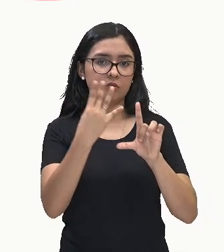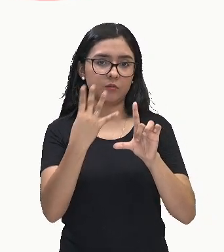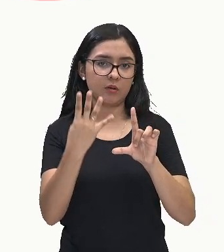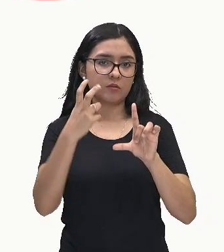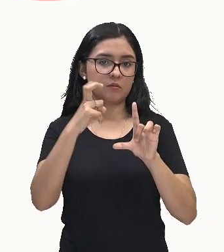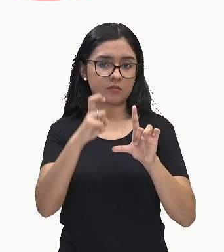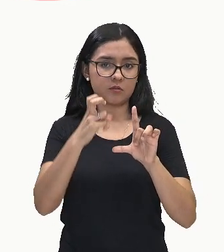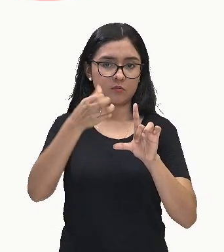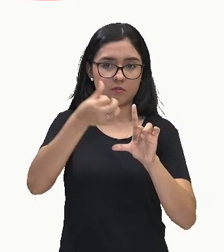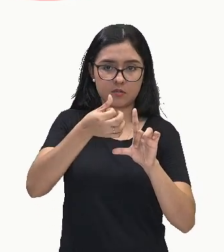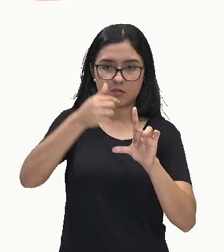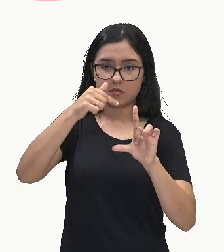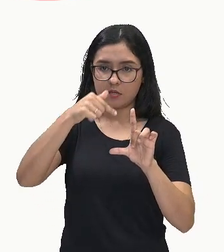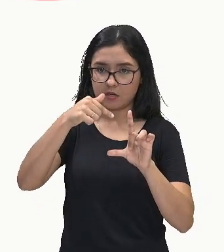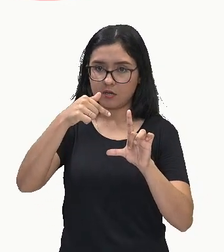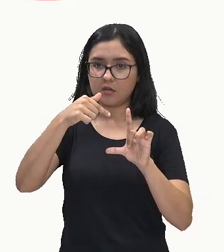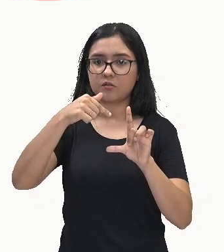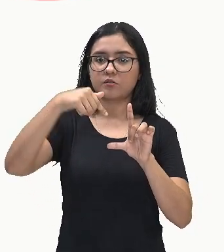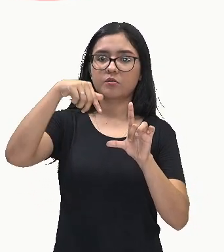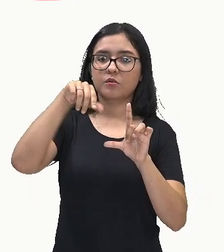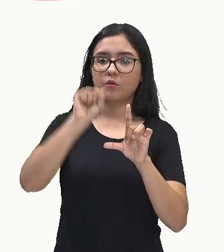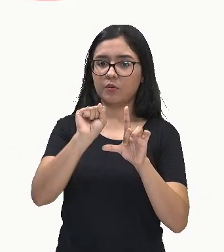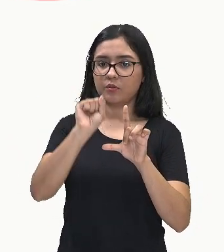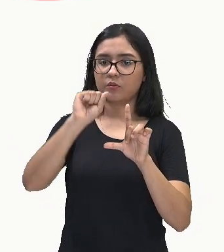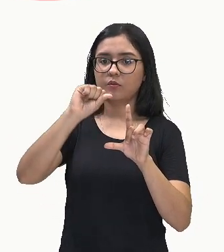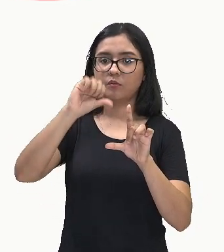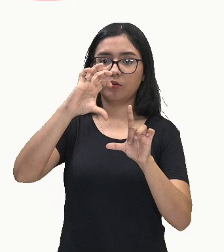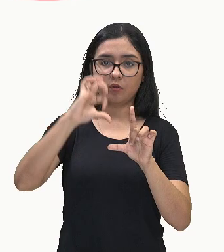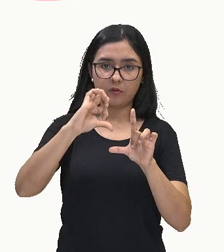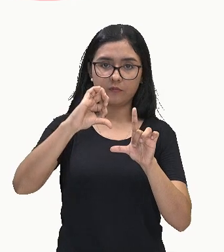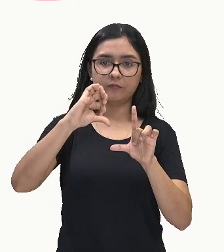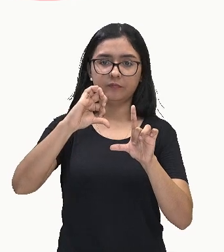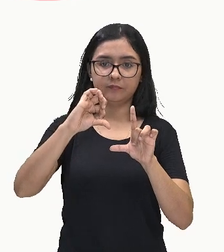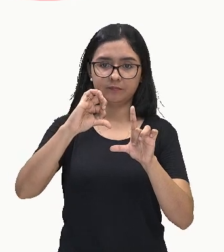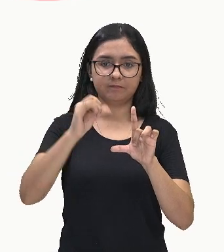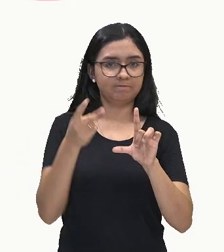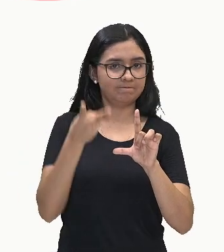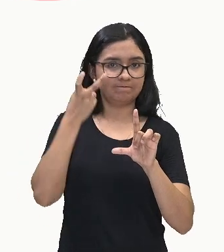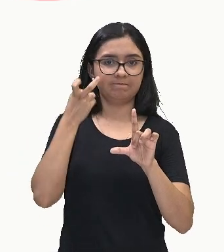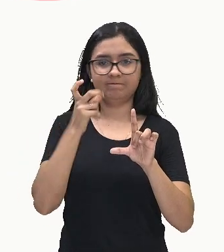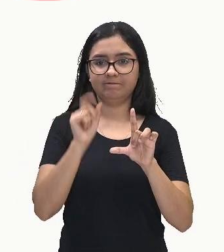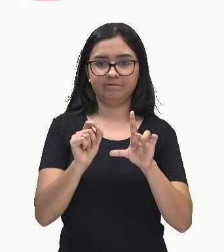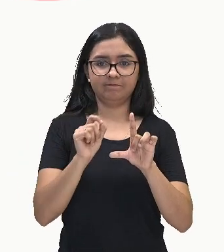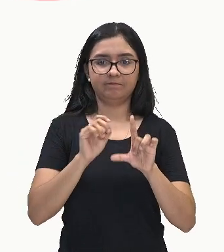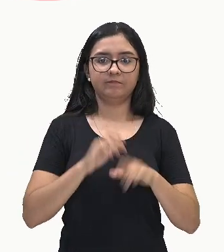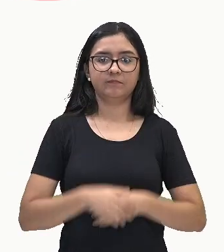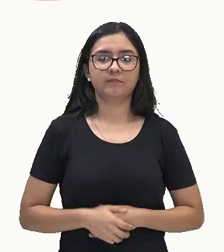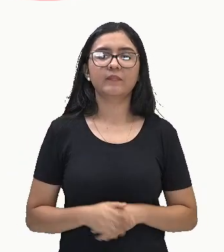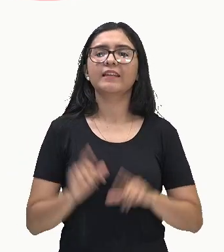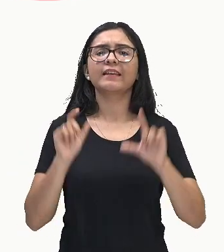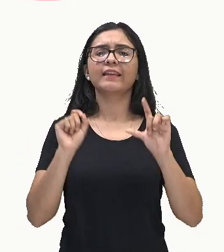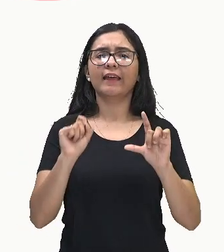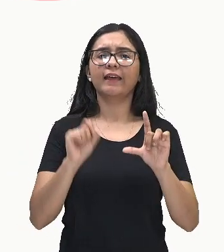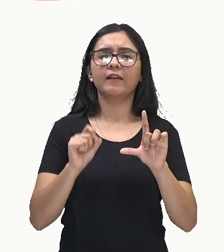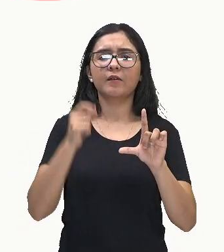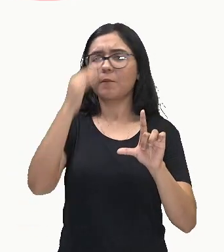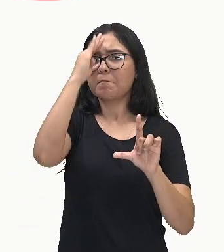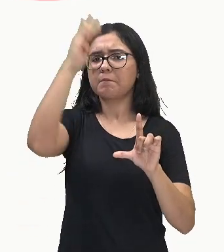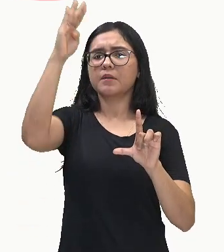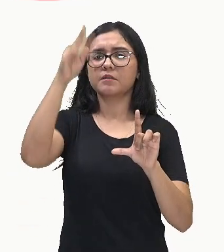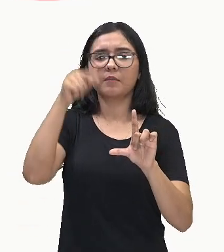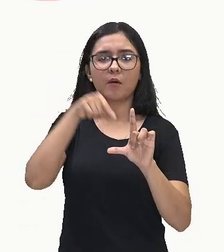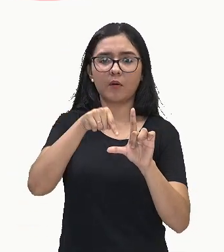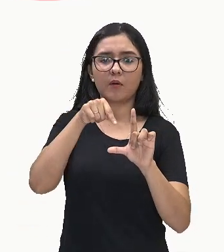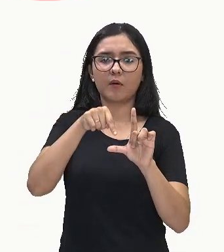5 6 7 8 9 então Ó o termo Central seria quem